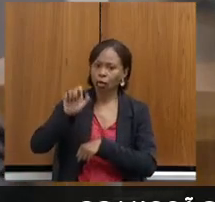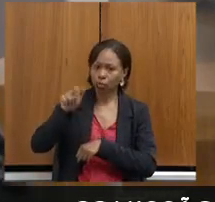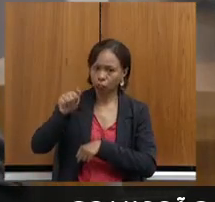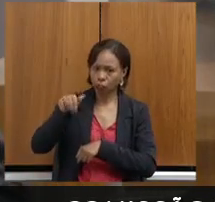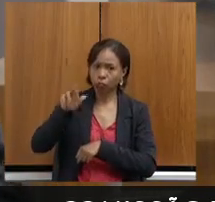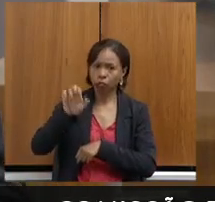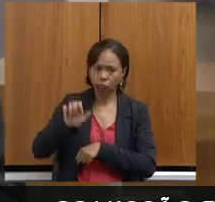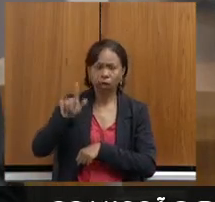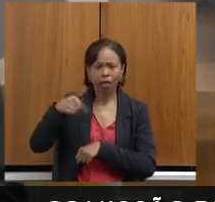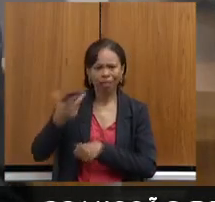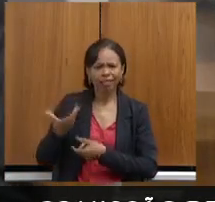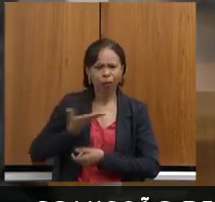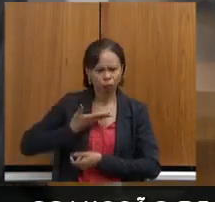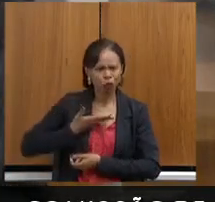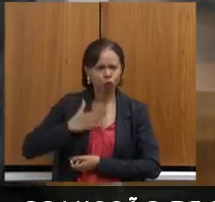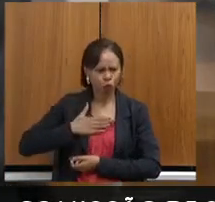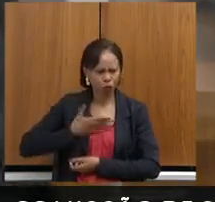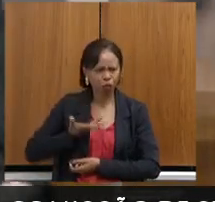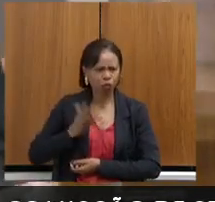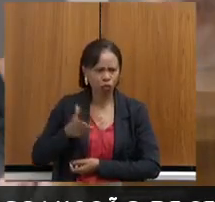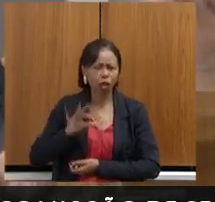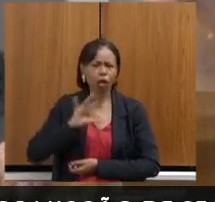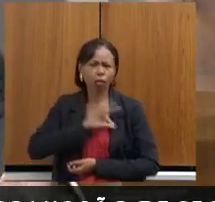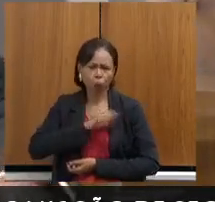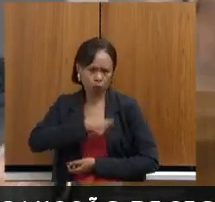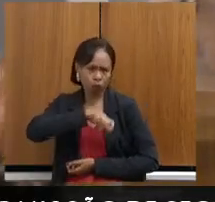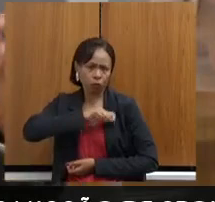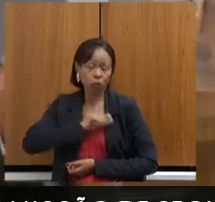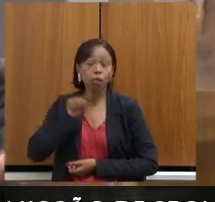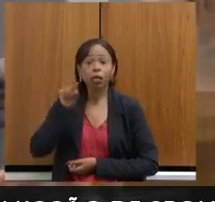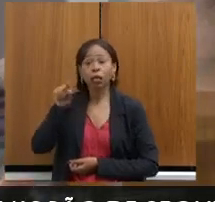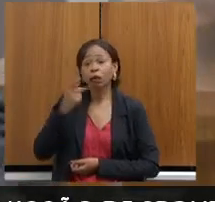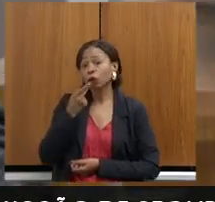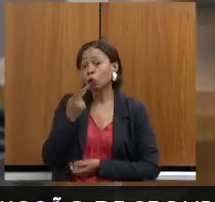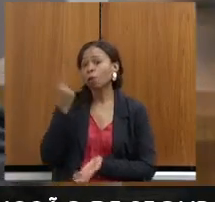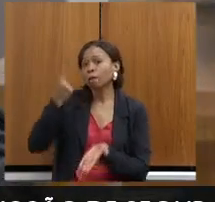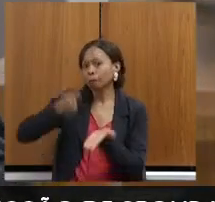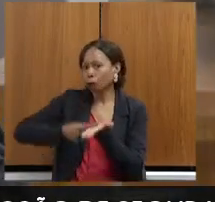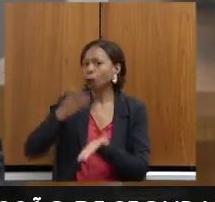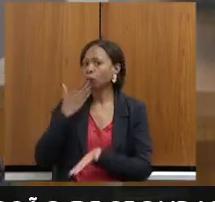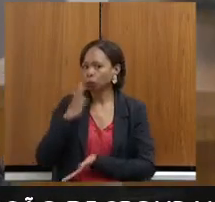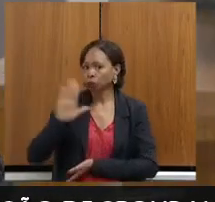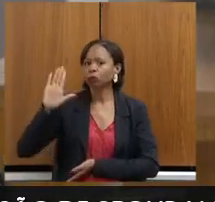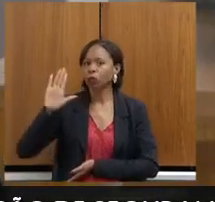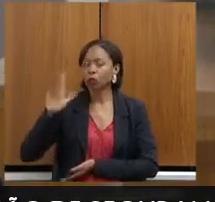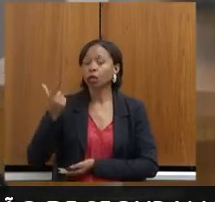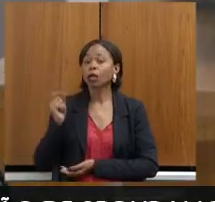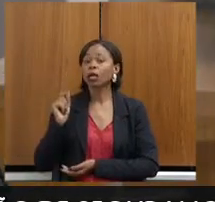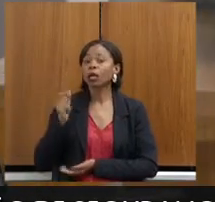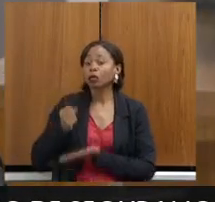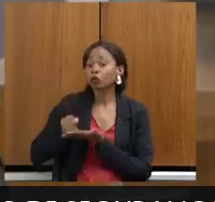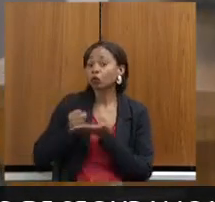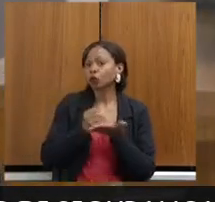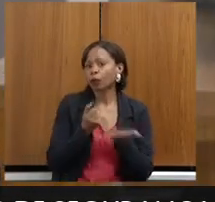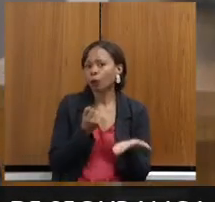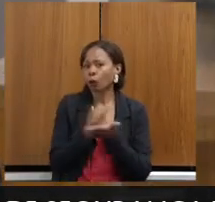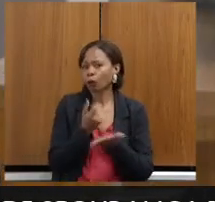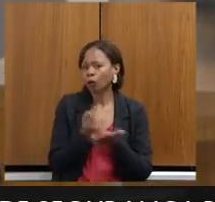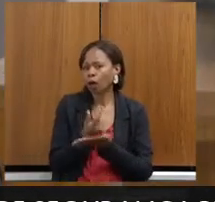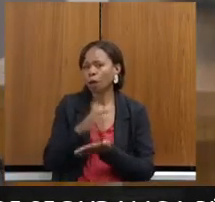turma delegado de polícia e ele se comprometeu de nos ajudar adquirir pelo menos